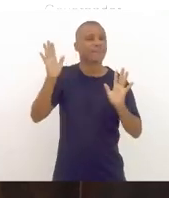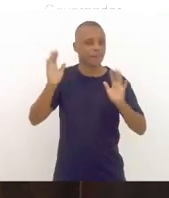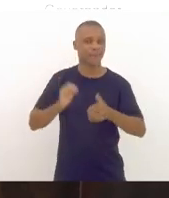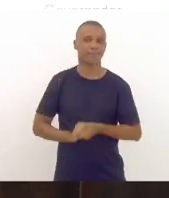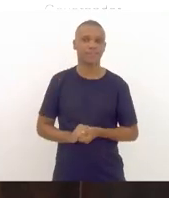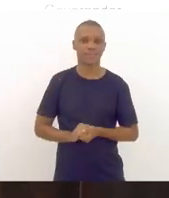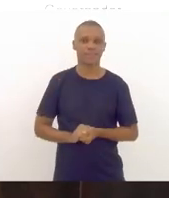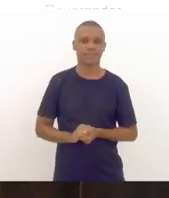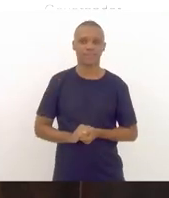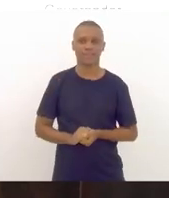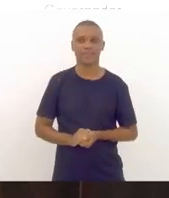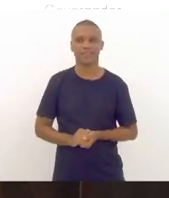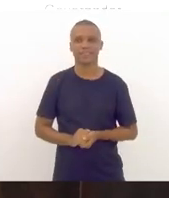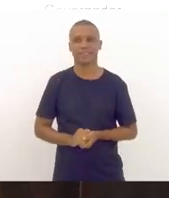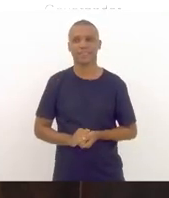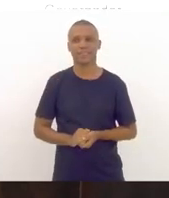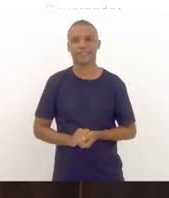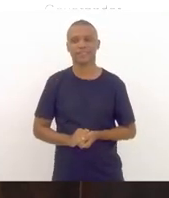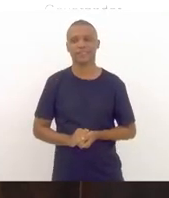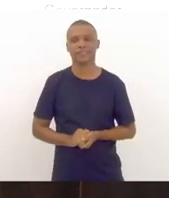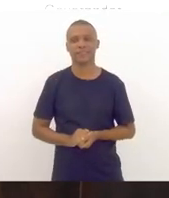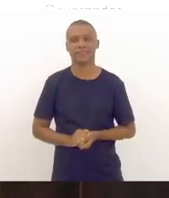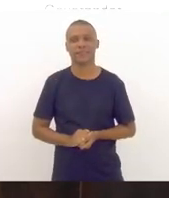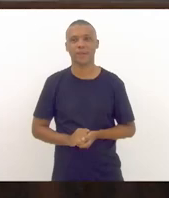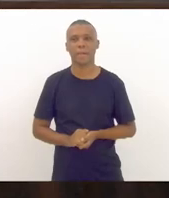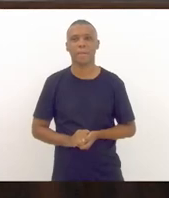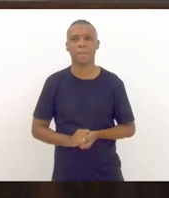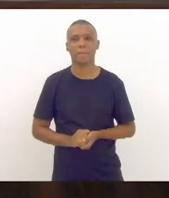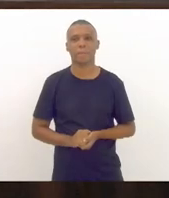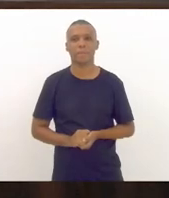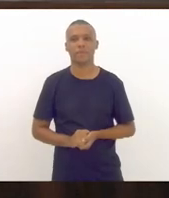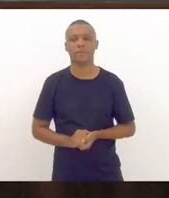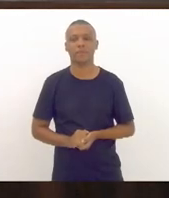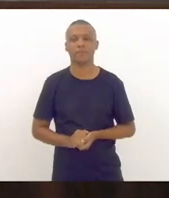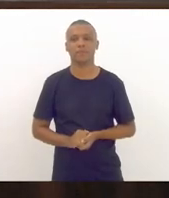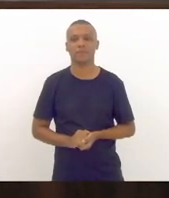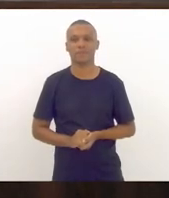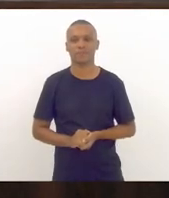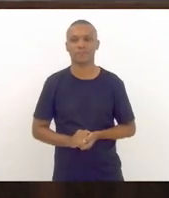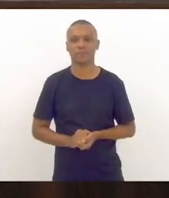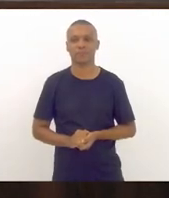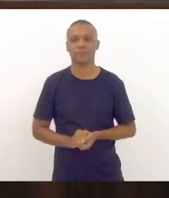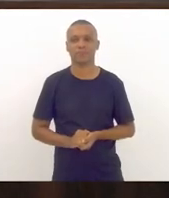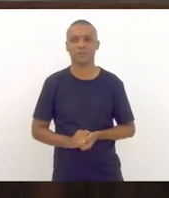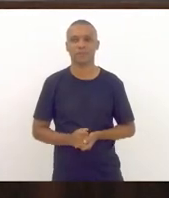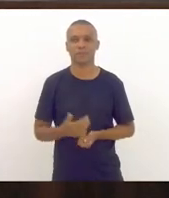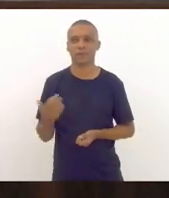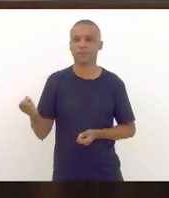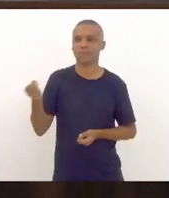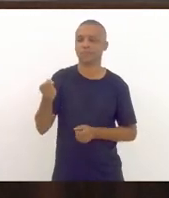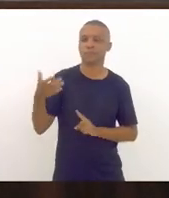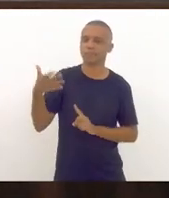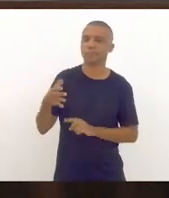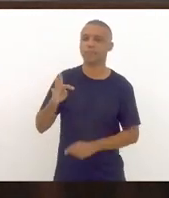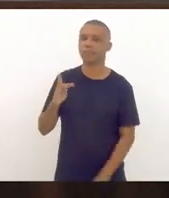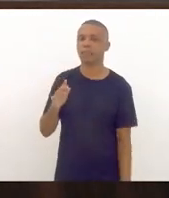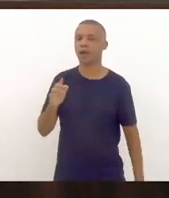Aí. Caraca. Recebo, né? Thiago Pampolha.